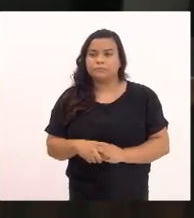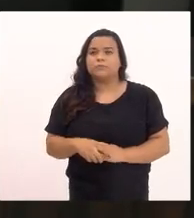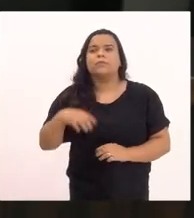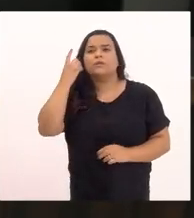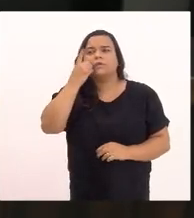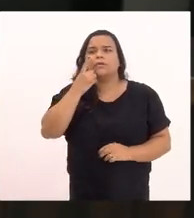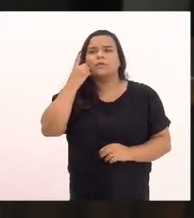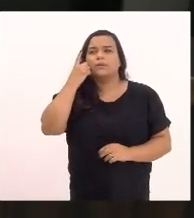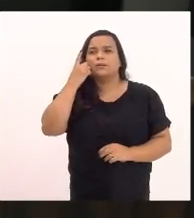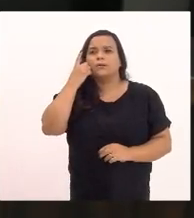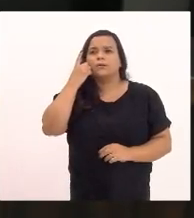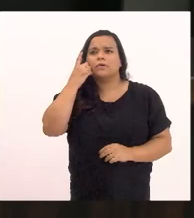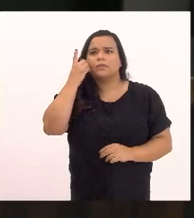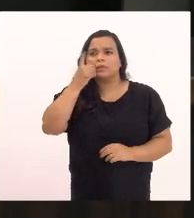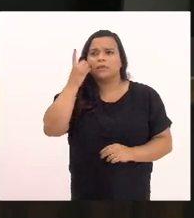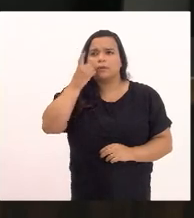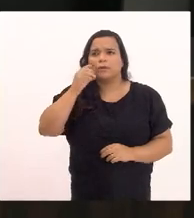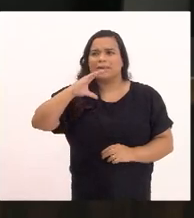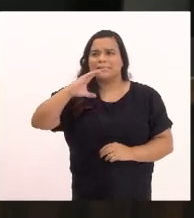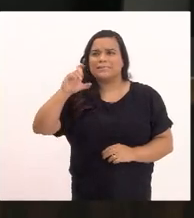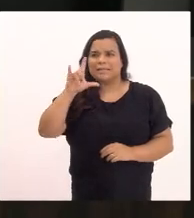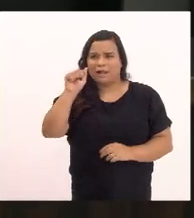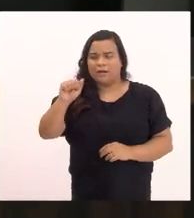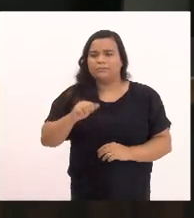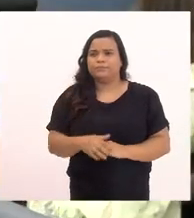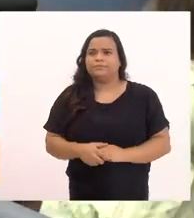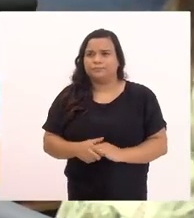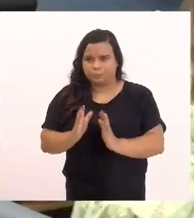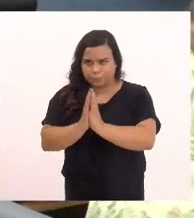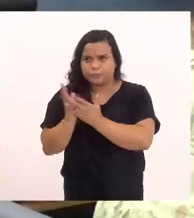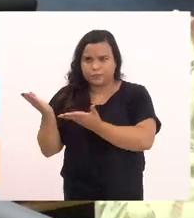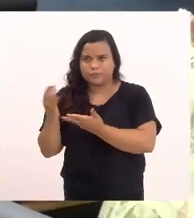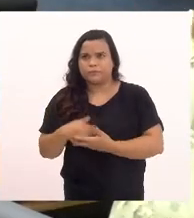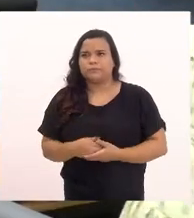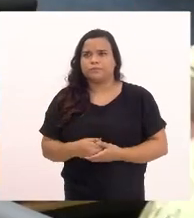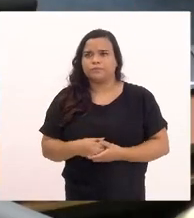Deputada, deputada Célia, por favor.